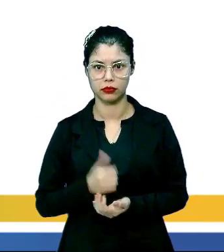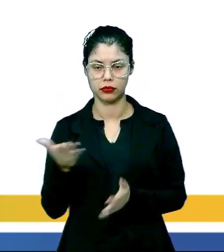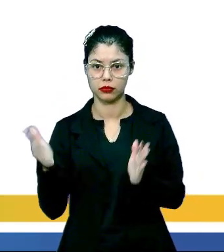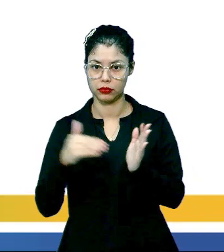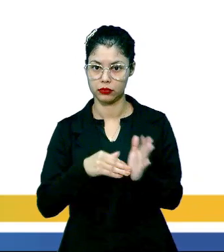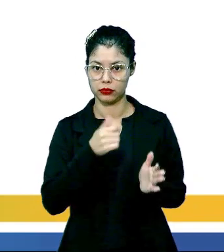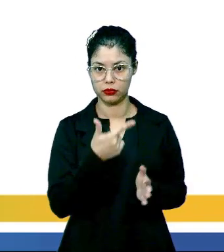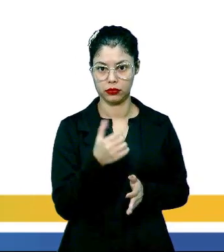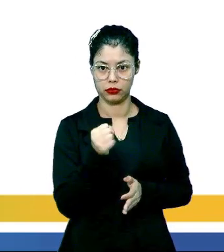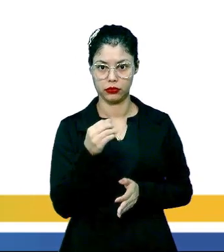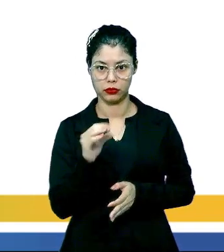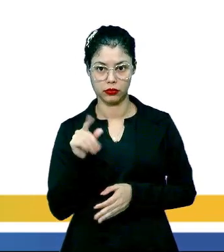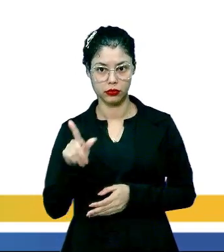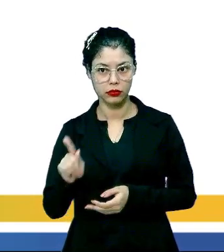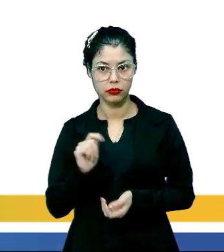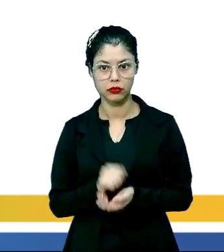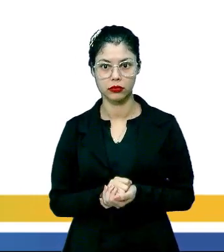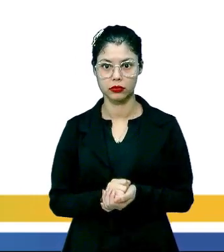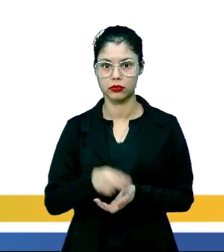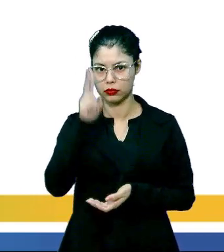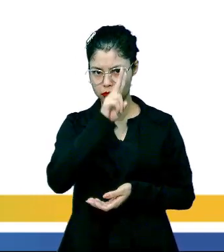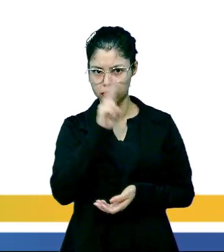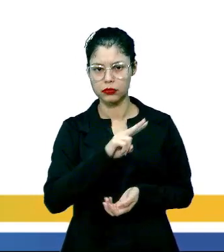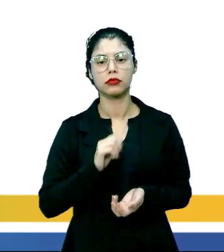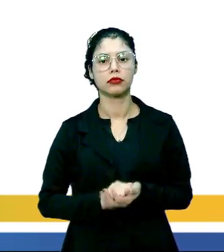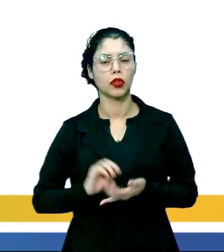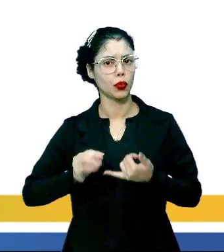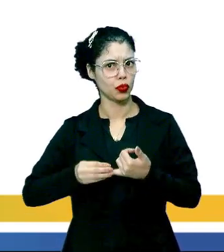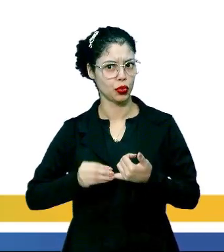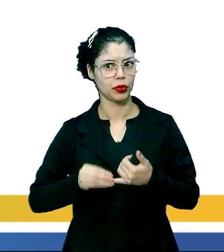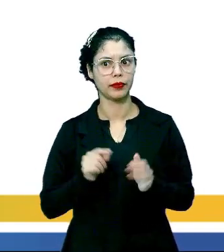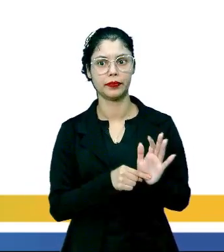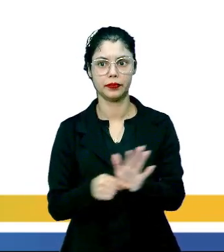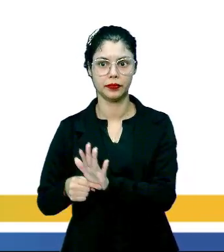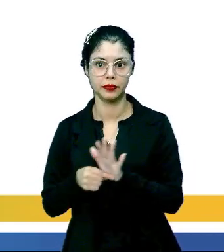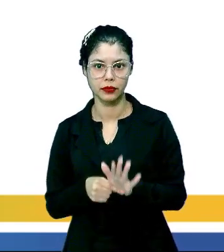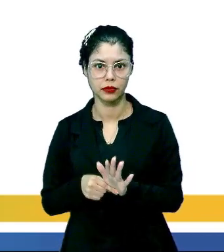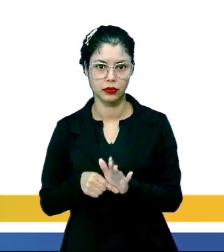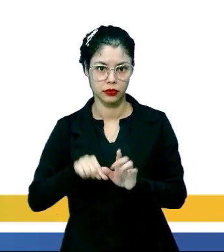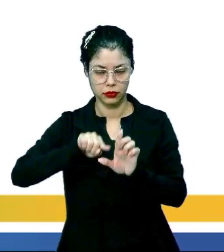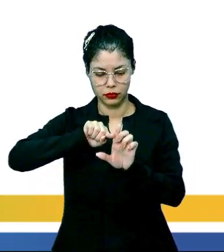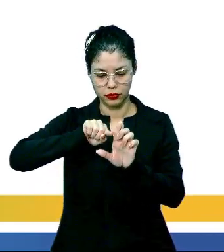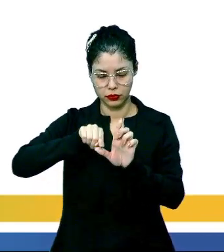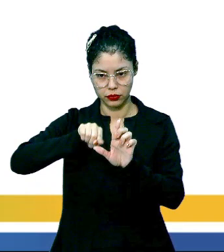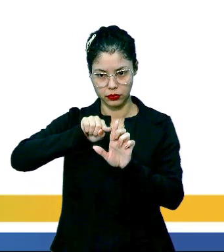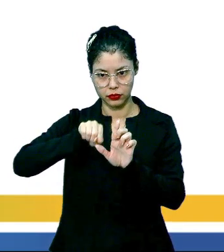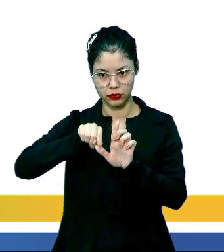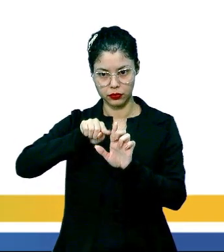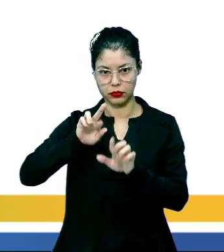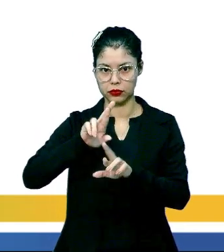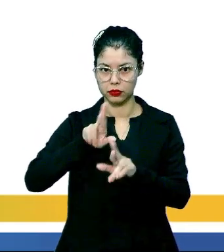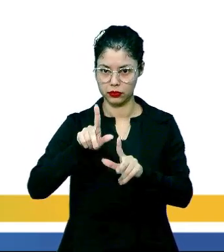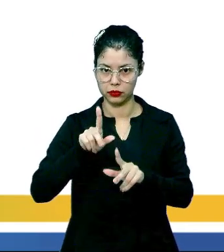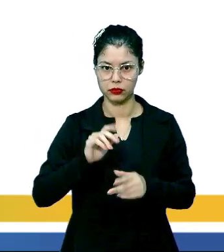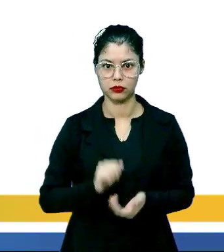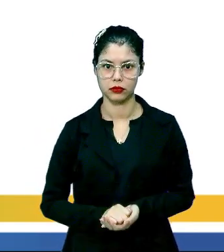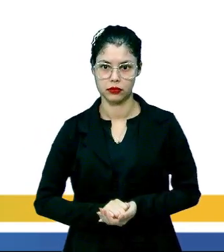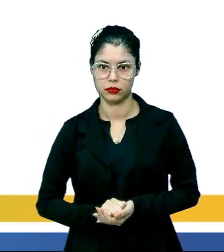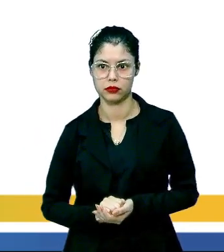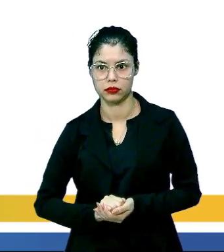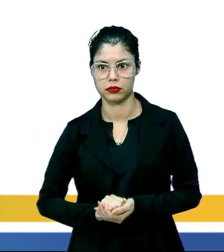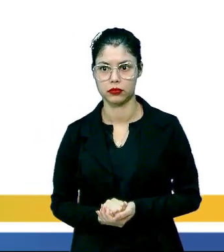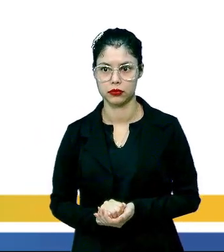120 a 280 gramas e formato que lembra um feijão, apresentando uma borda convexa, né, e uma